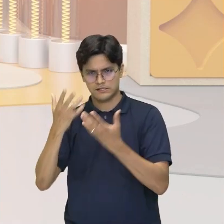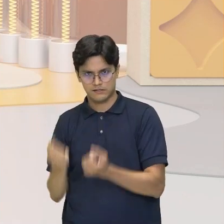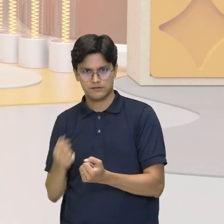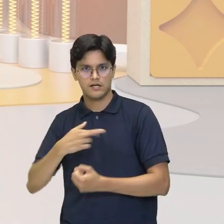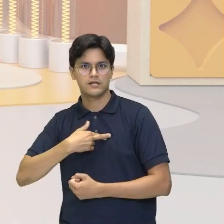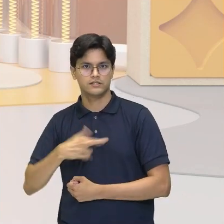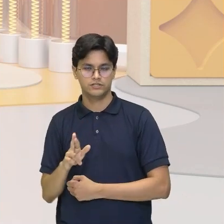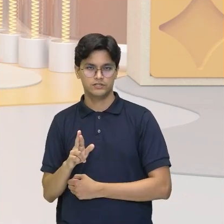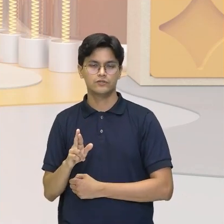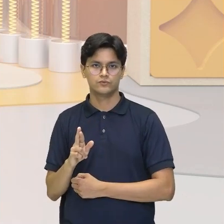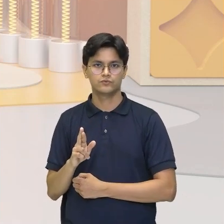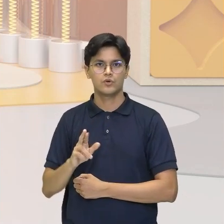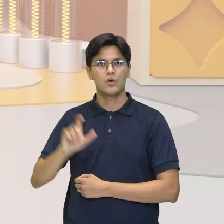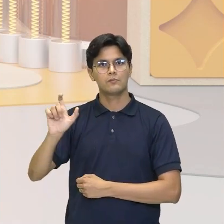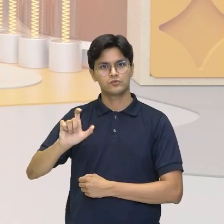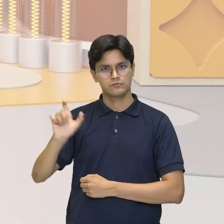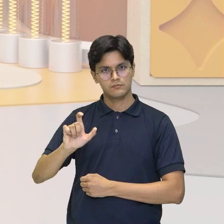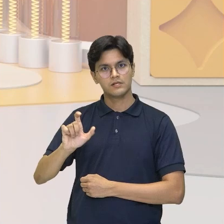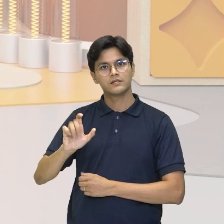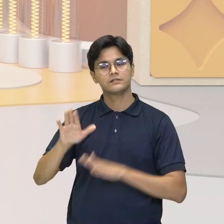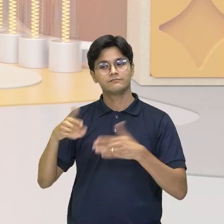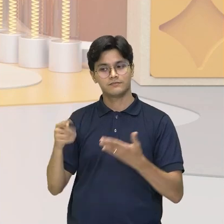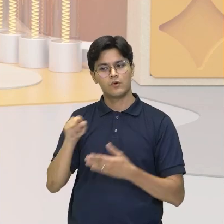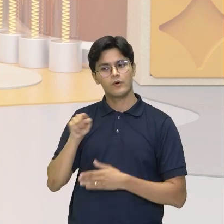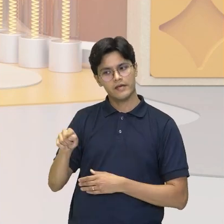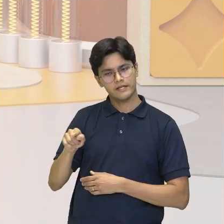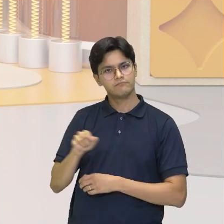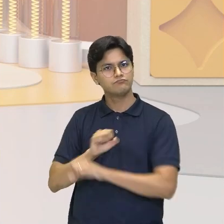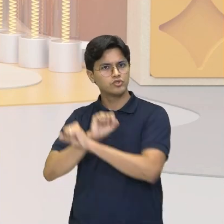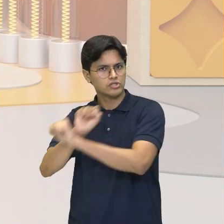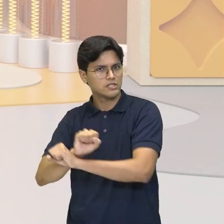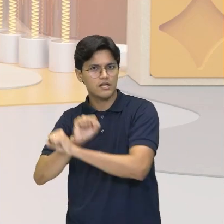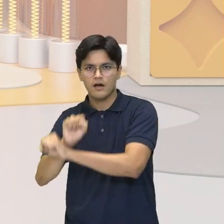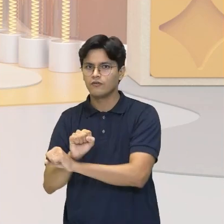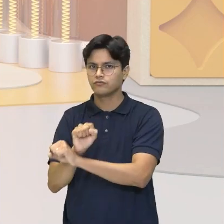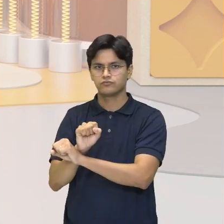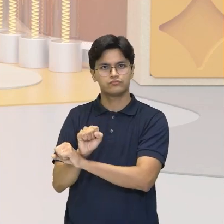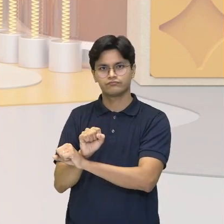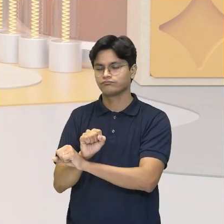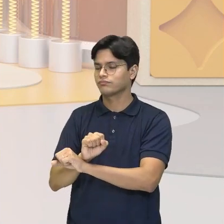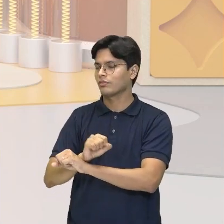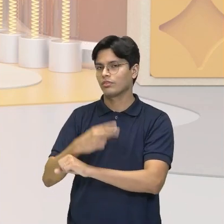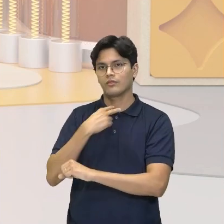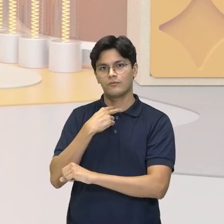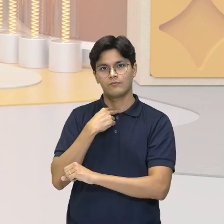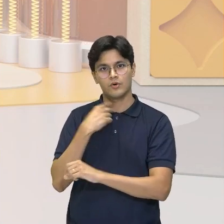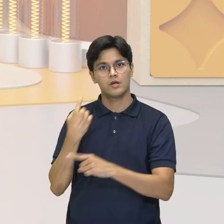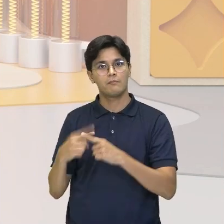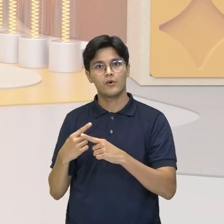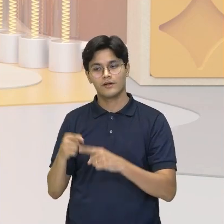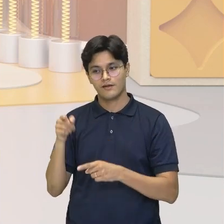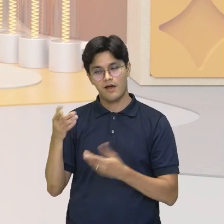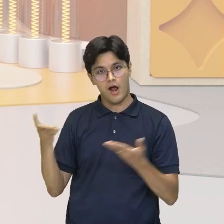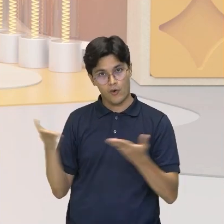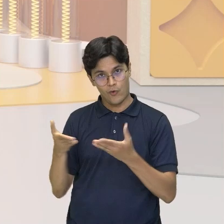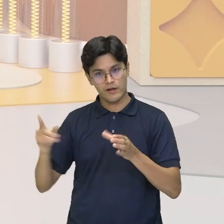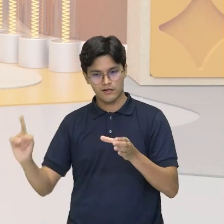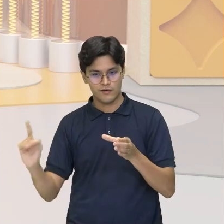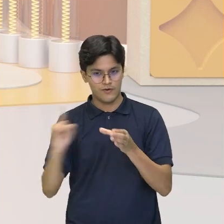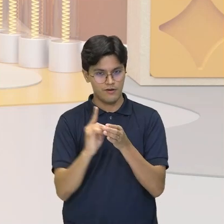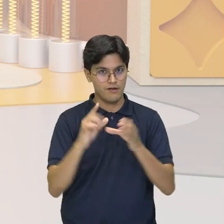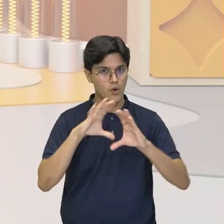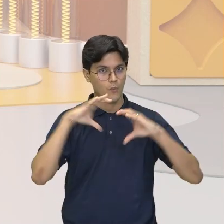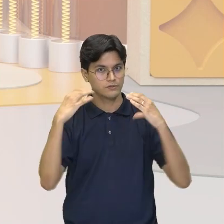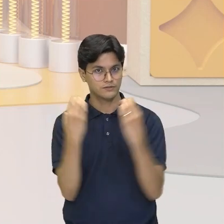a ele. Mas por que, professora? Justamente porque ele fazia parte da comunidade